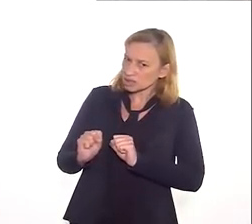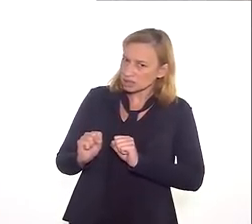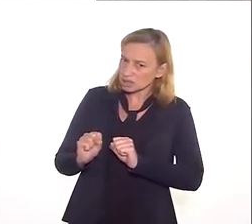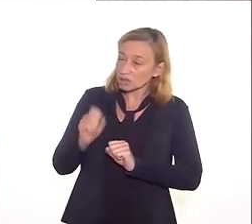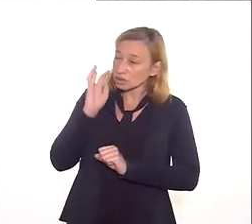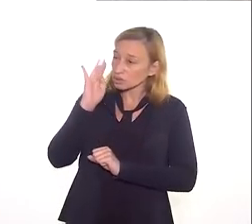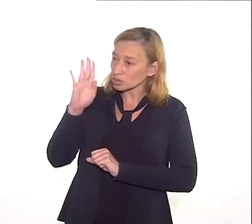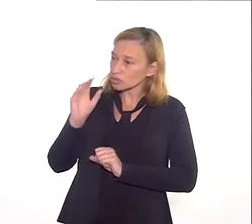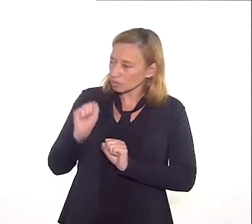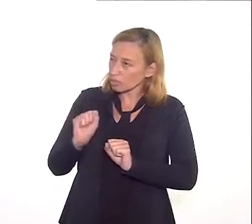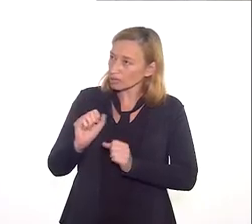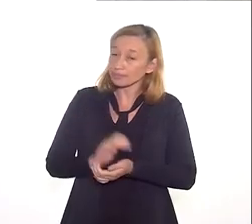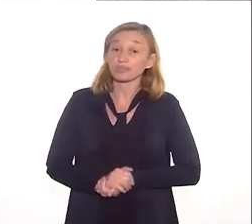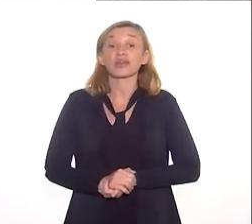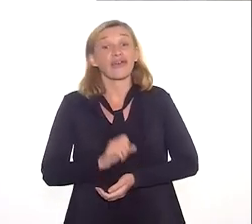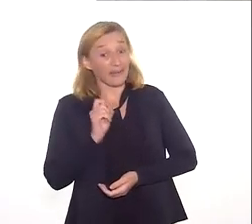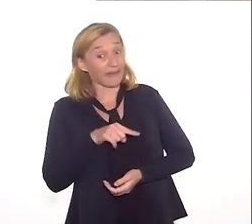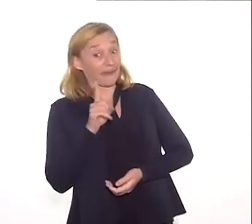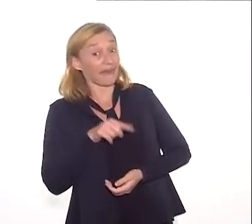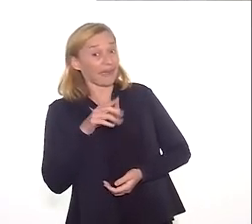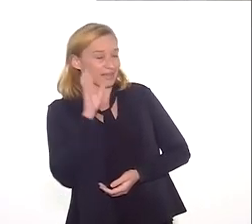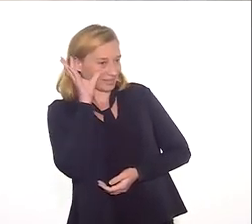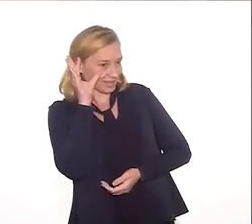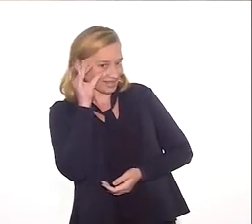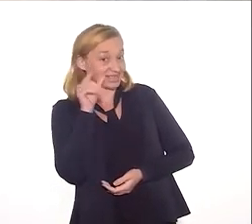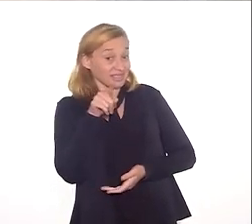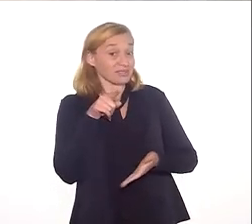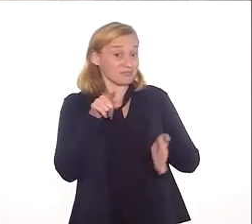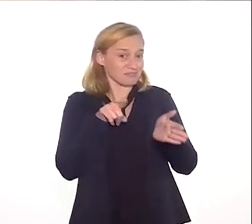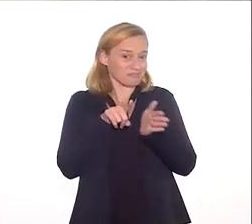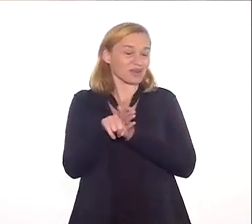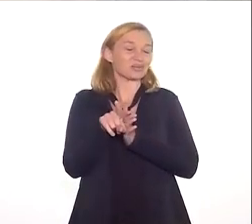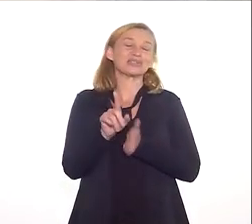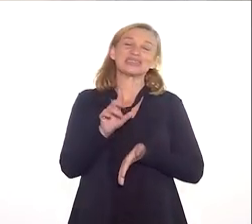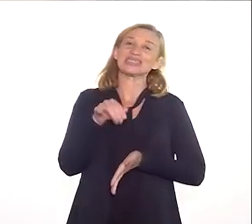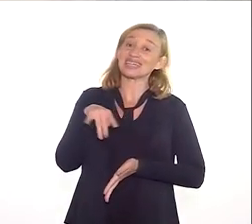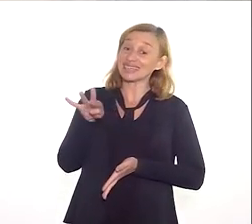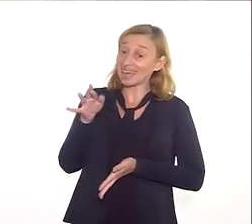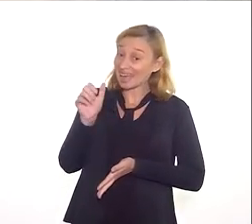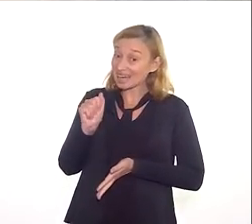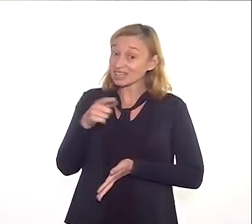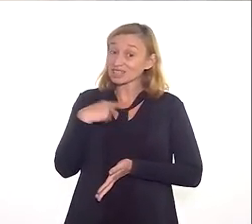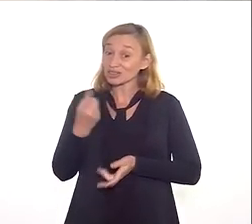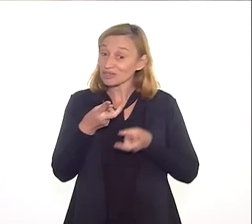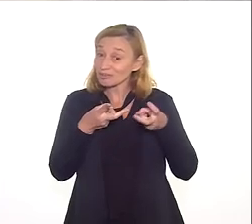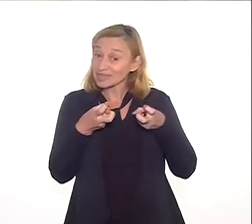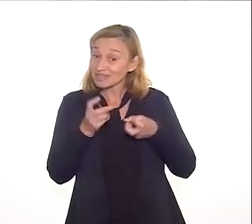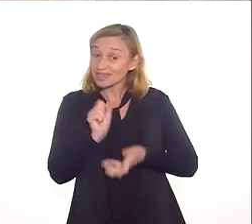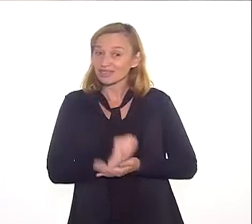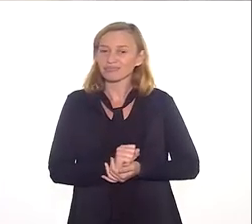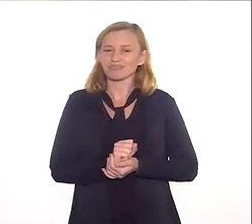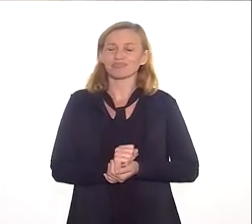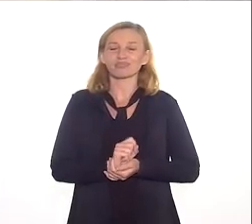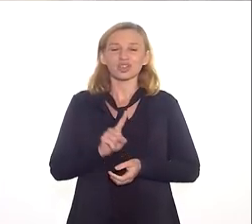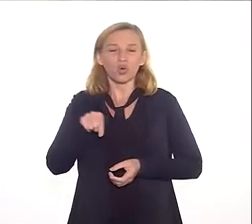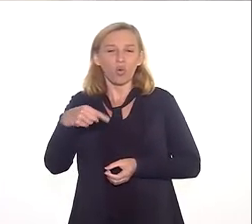Pelo menos nos nossos sonhos, doutor. É interessante essa pergunta, Natália, porque o que a gente observa é